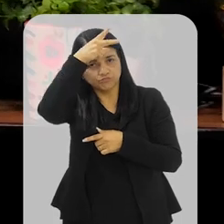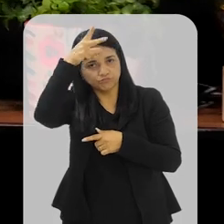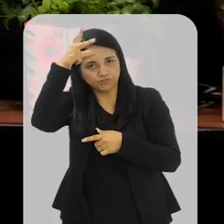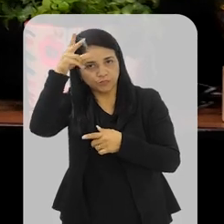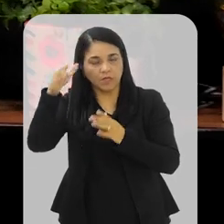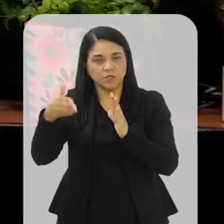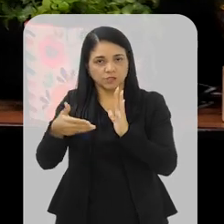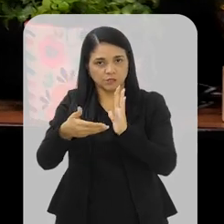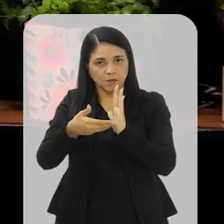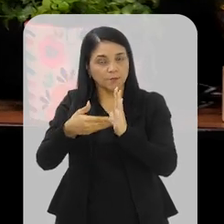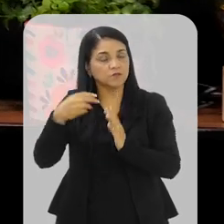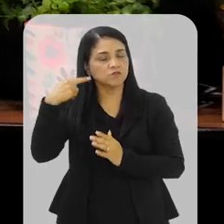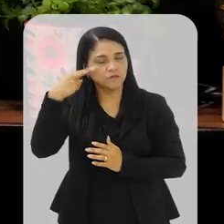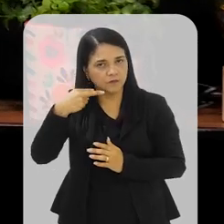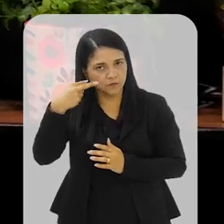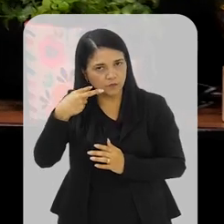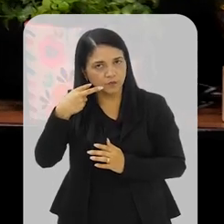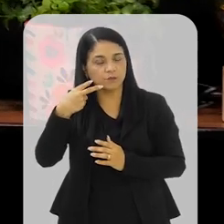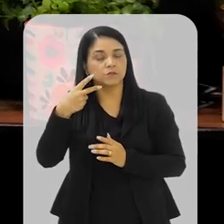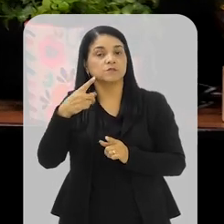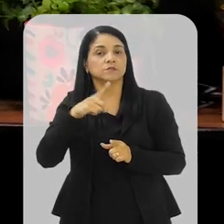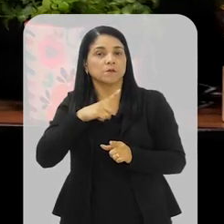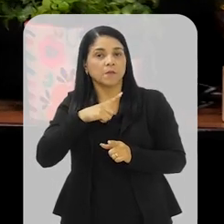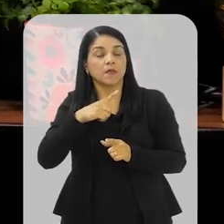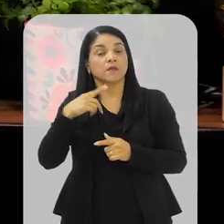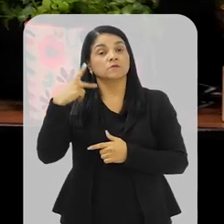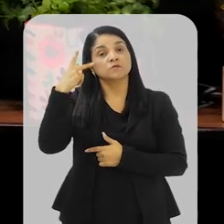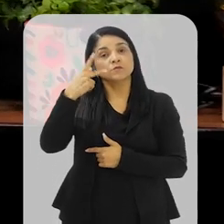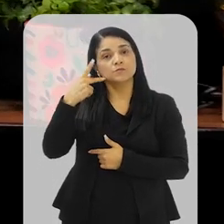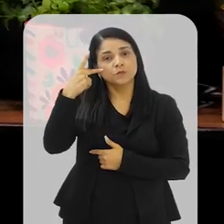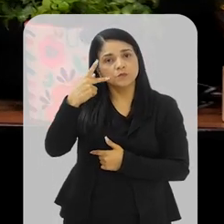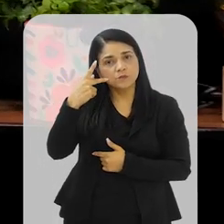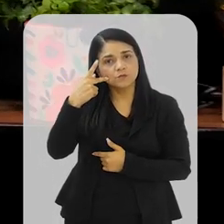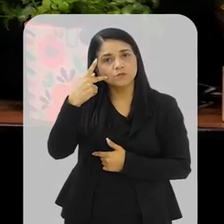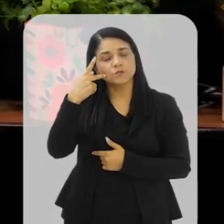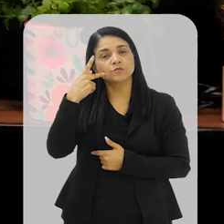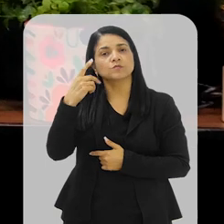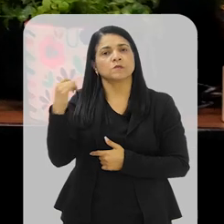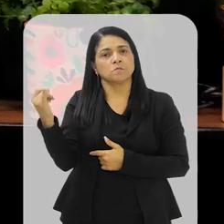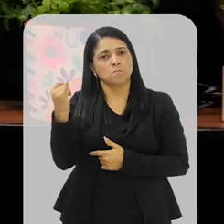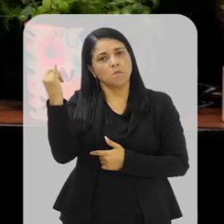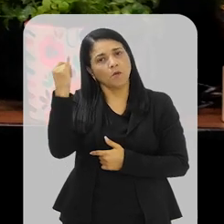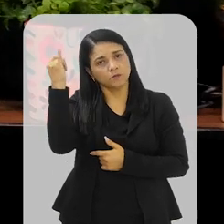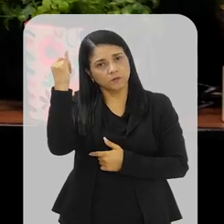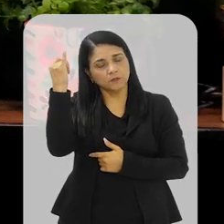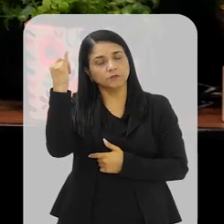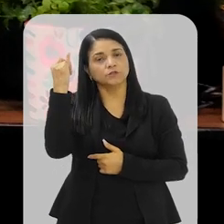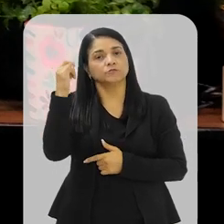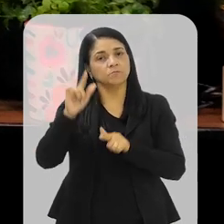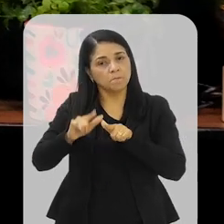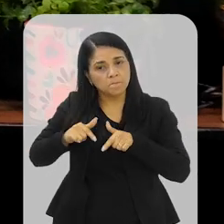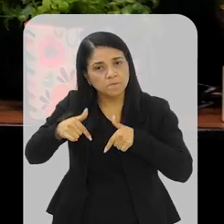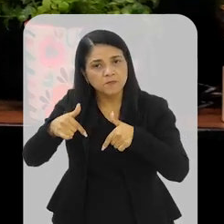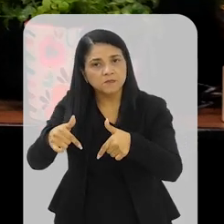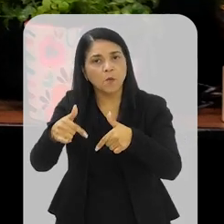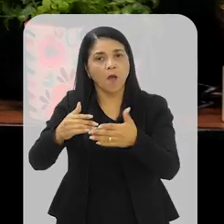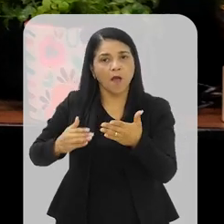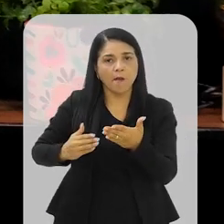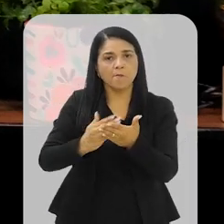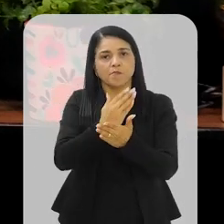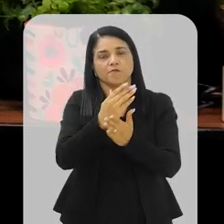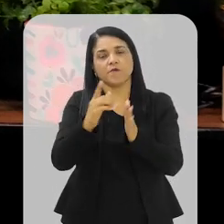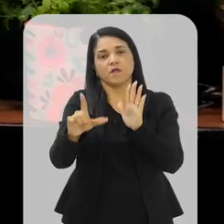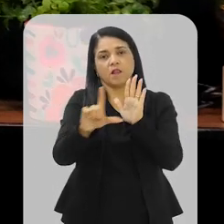Municipal que são as câmaras de vereadores ah os nossos parlamentares ele tem eles têm uma importante missão que é